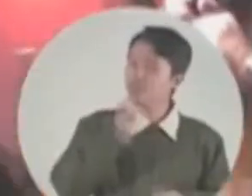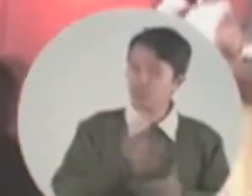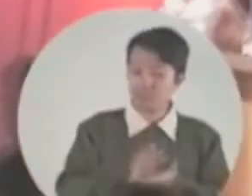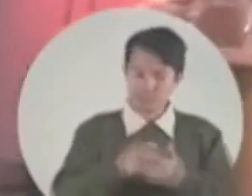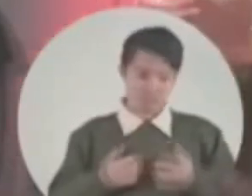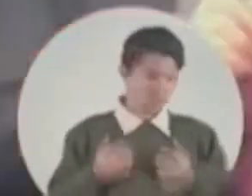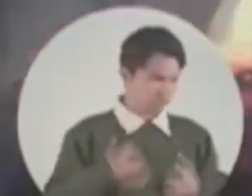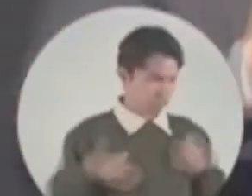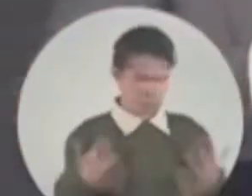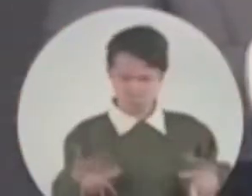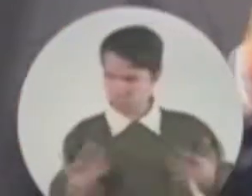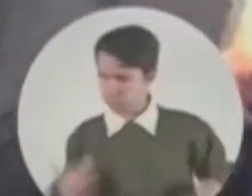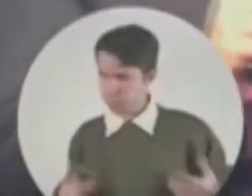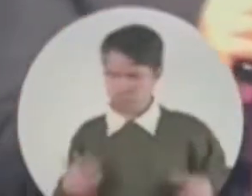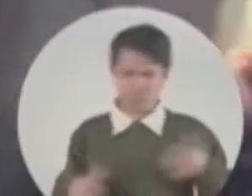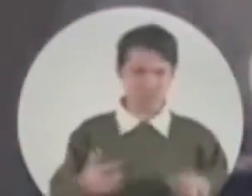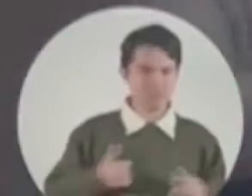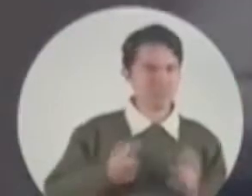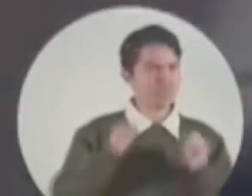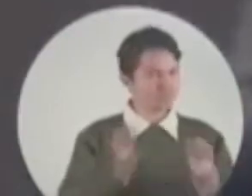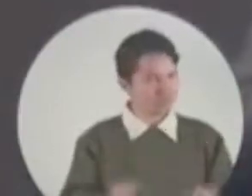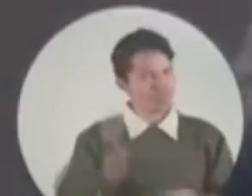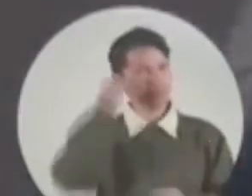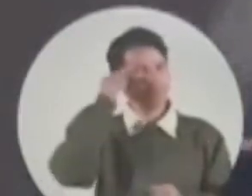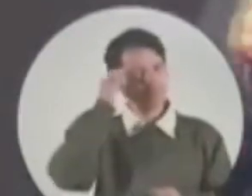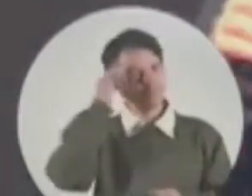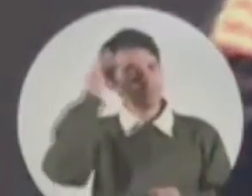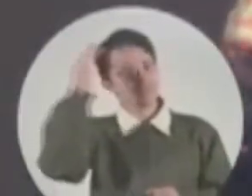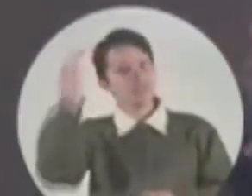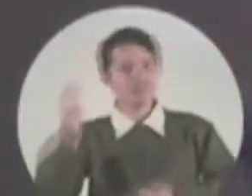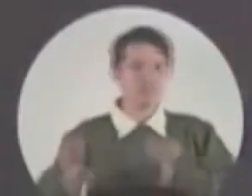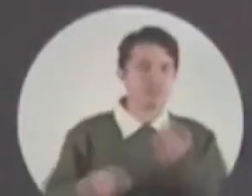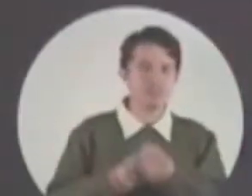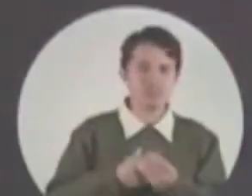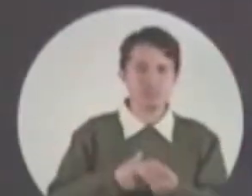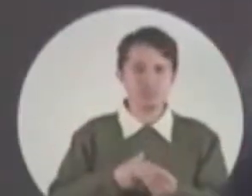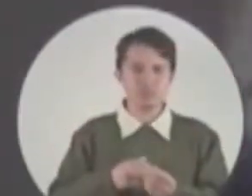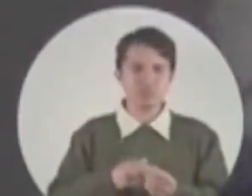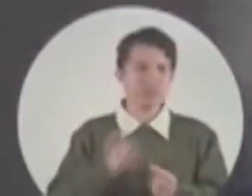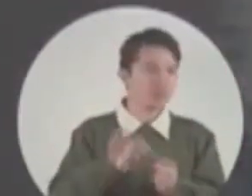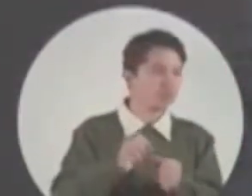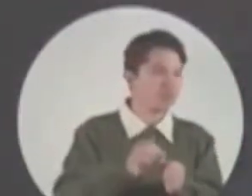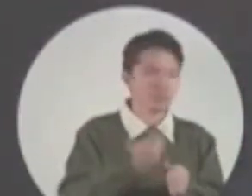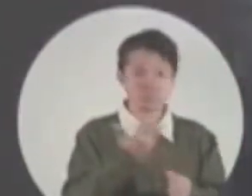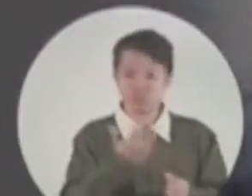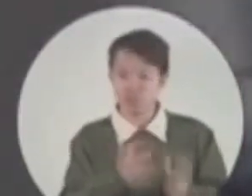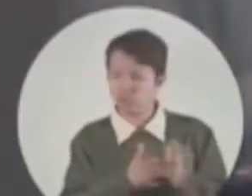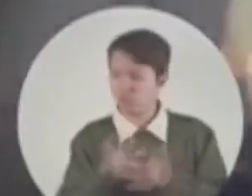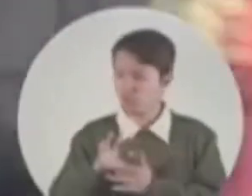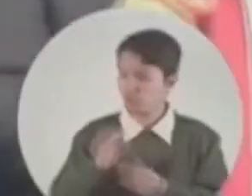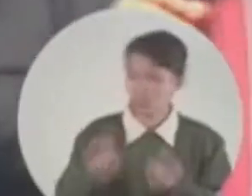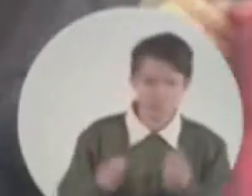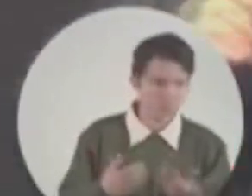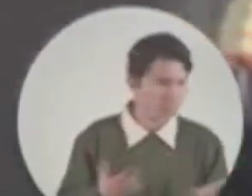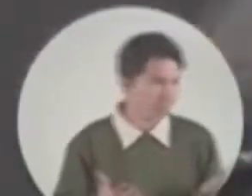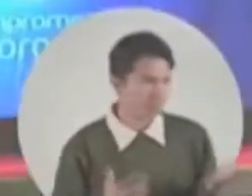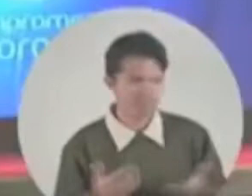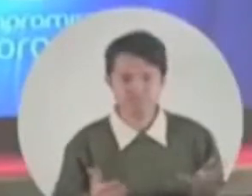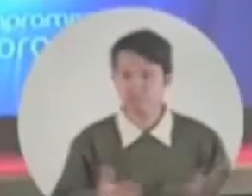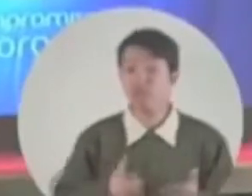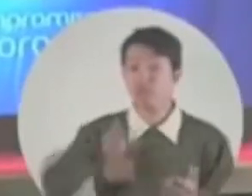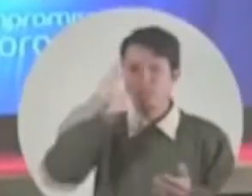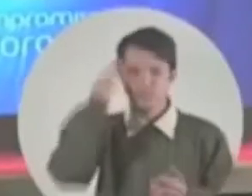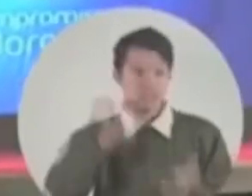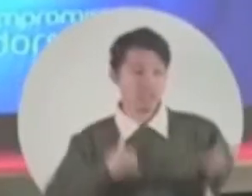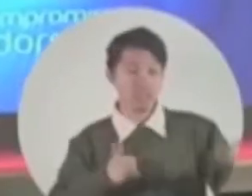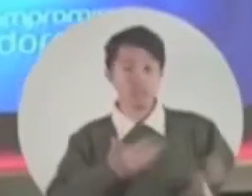mais ansiosa, não é verdade? Não é? Então eu posso imaginar: ah, o que, que eu vou fazer de comida para Jesus? Ah,